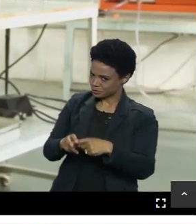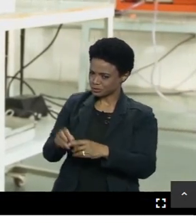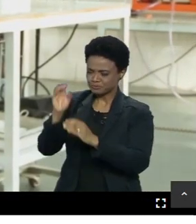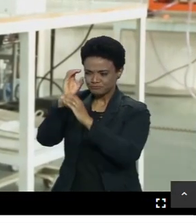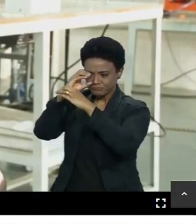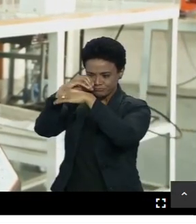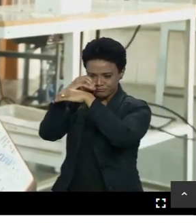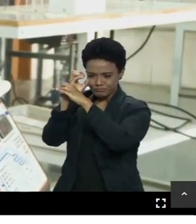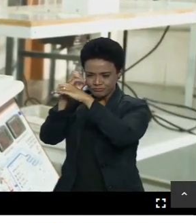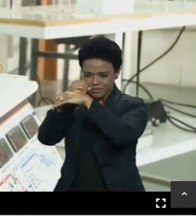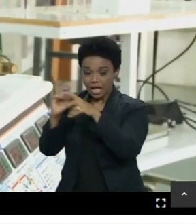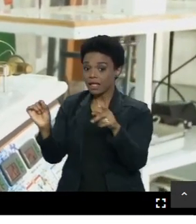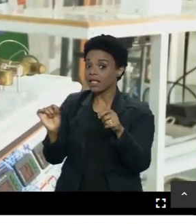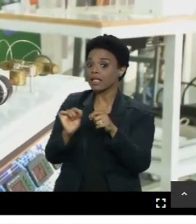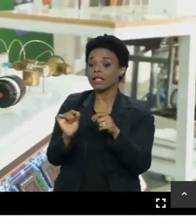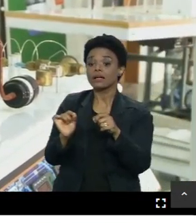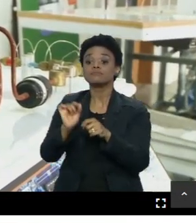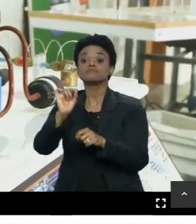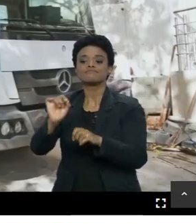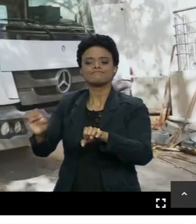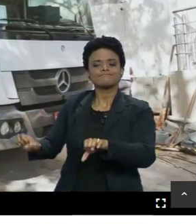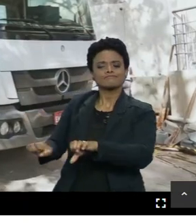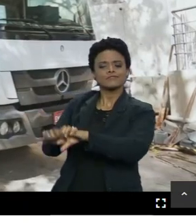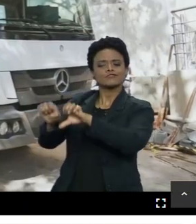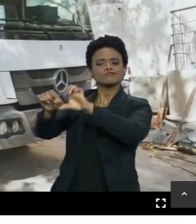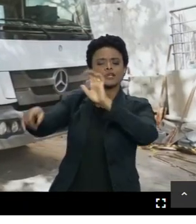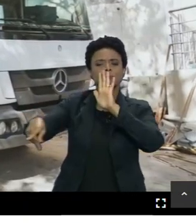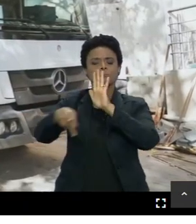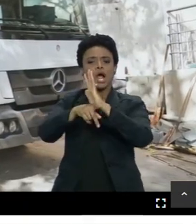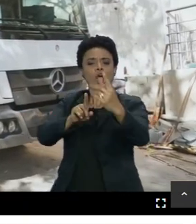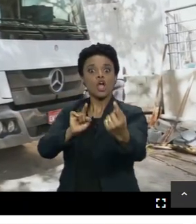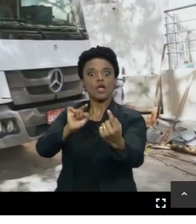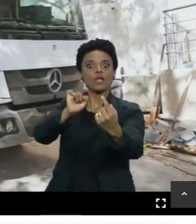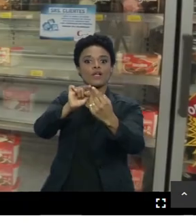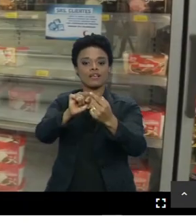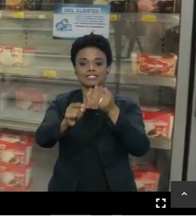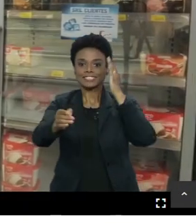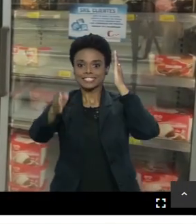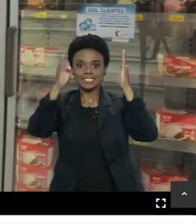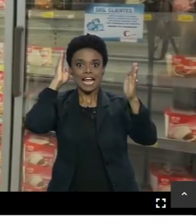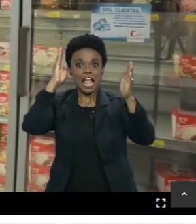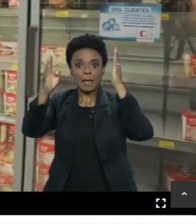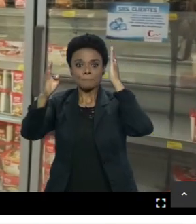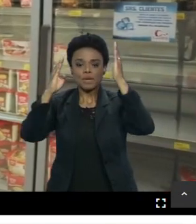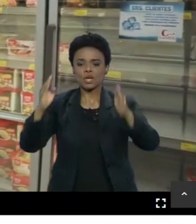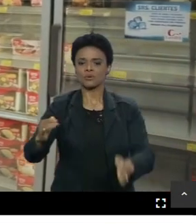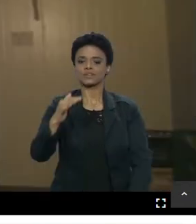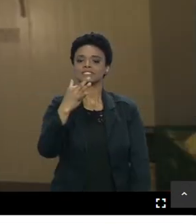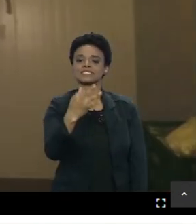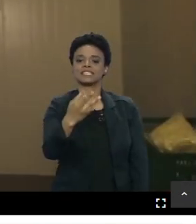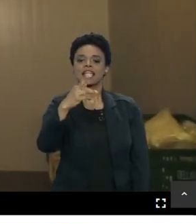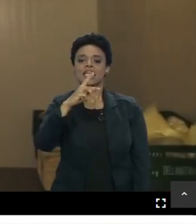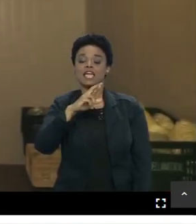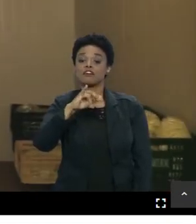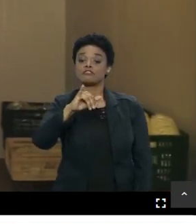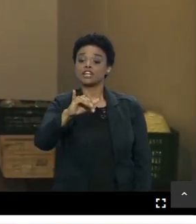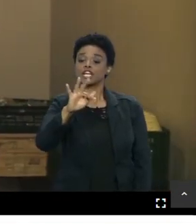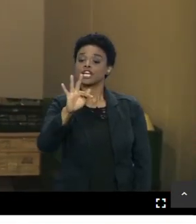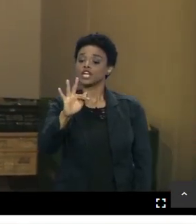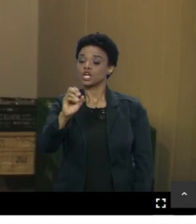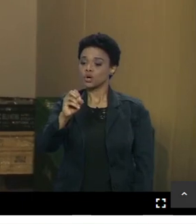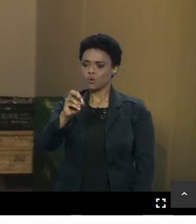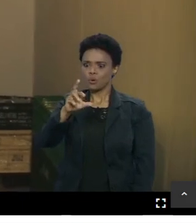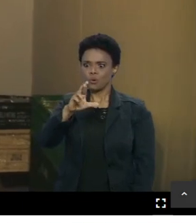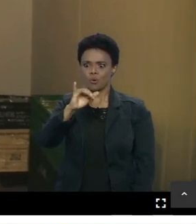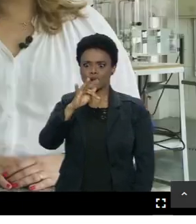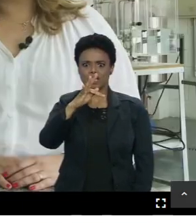engenheiros desenvolvessem uma estrutura com esta finalidade, como os caminhões frigoríficos e os refrigeradores, por exemplo, que utilizam o sistema